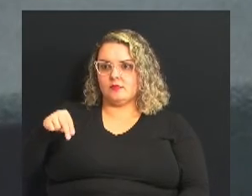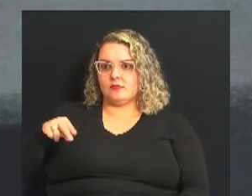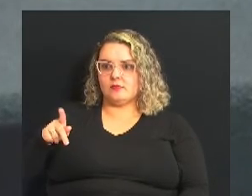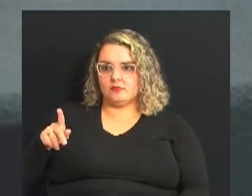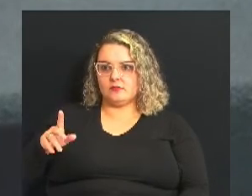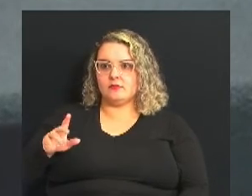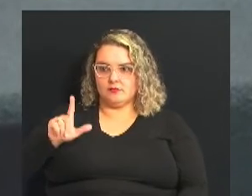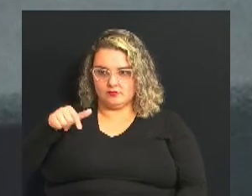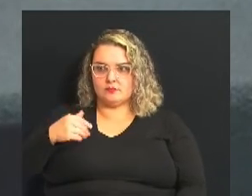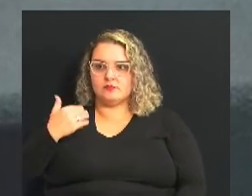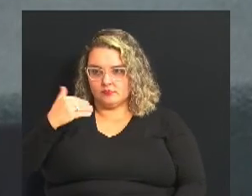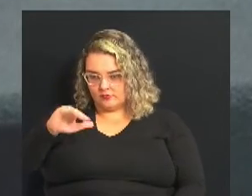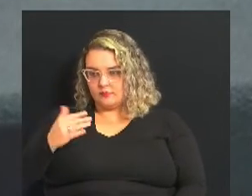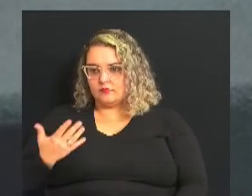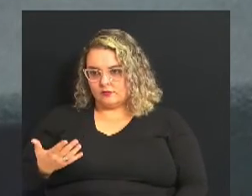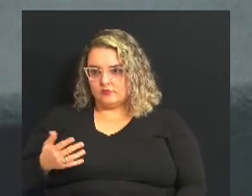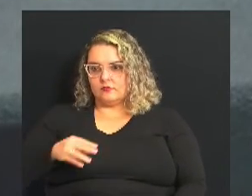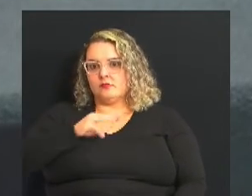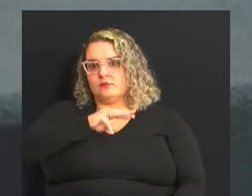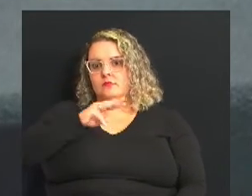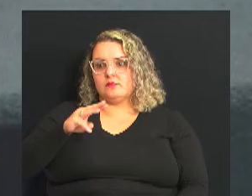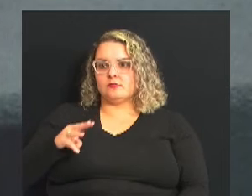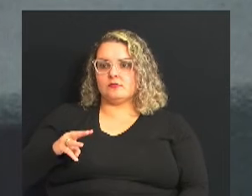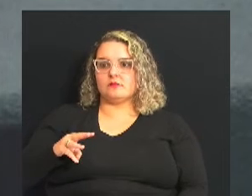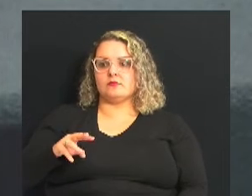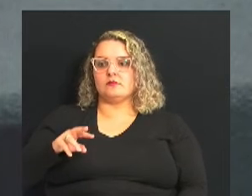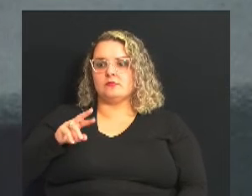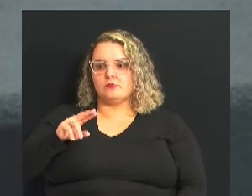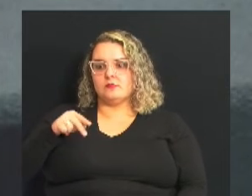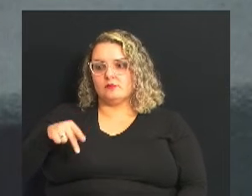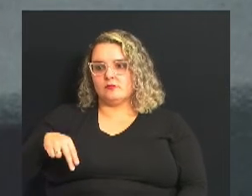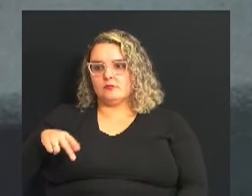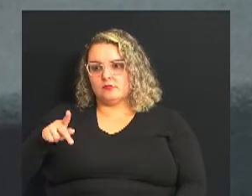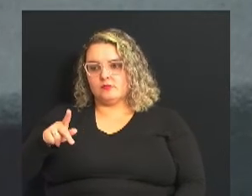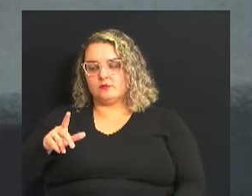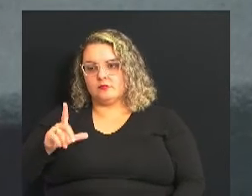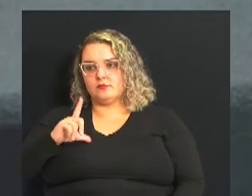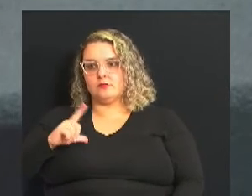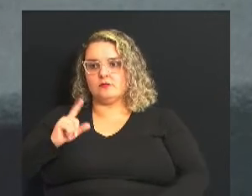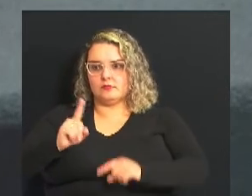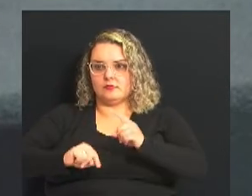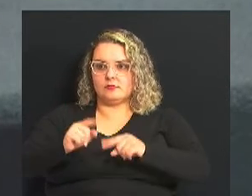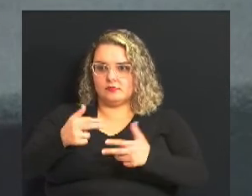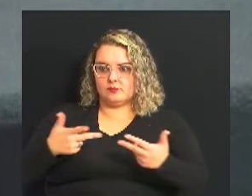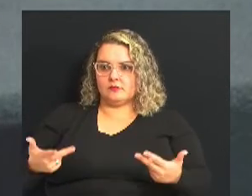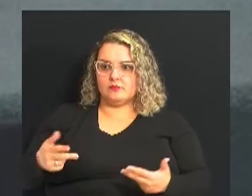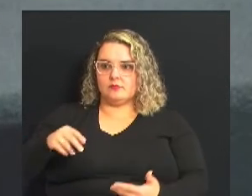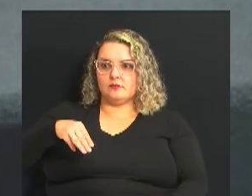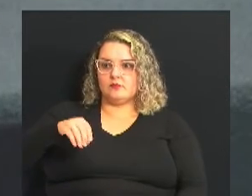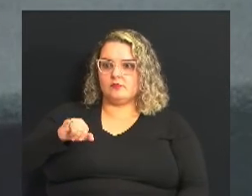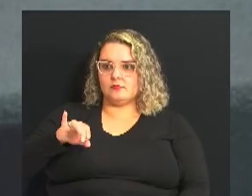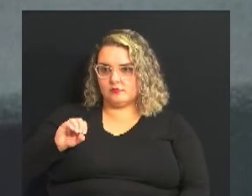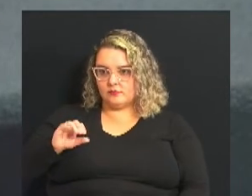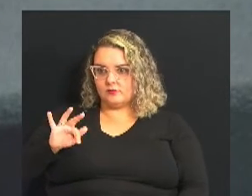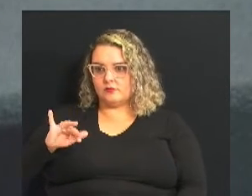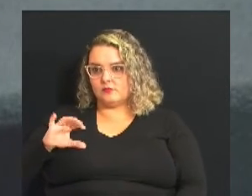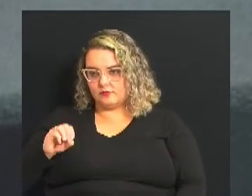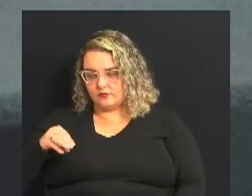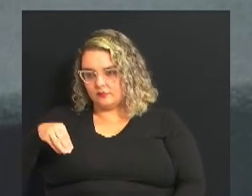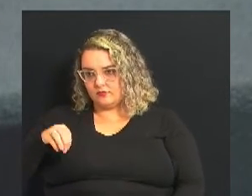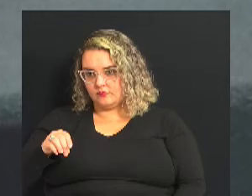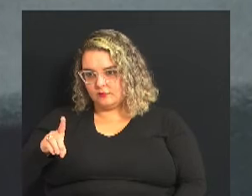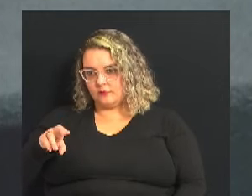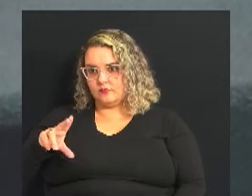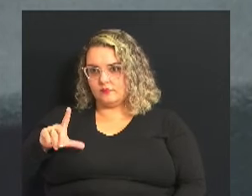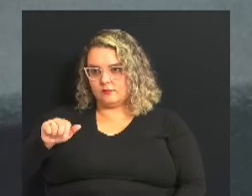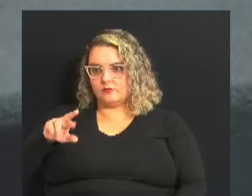Depois eu te mando o outro site, mas na página da RNP tem lá a matéria sobre o meio-fio modular, né, sobre o piloto, né? E